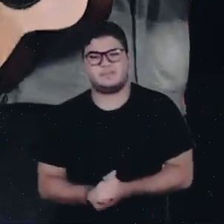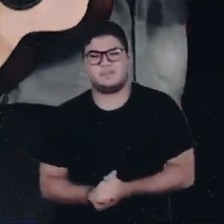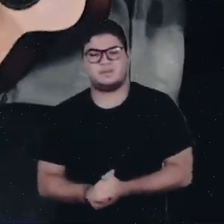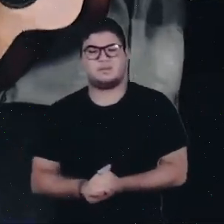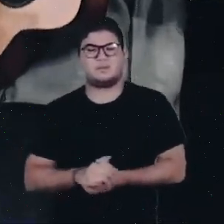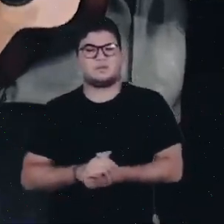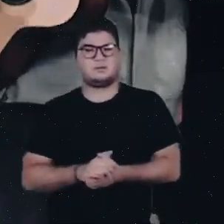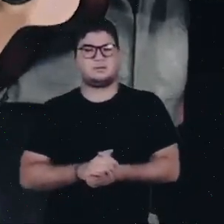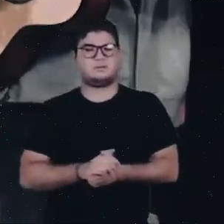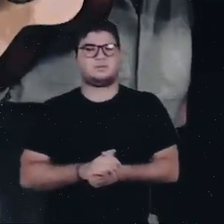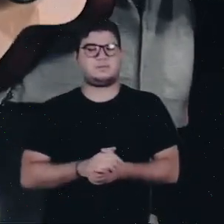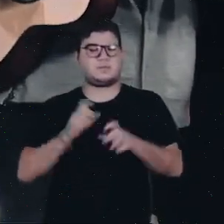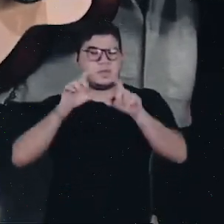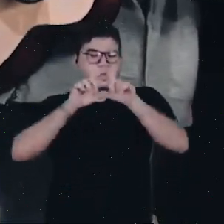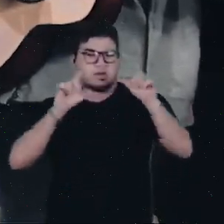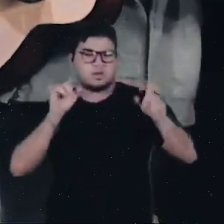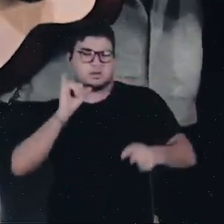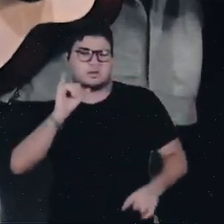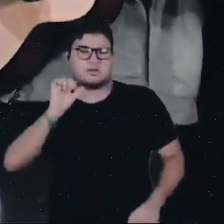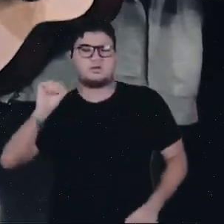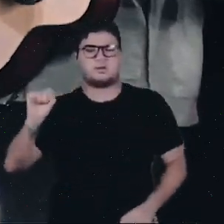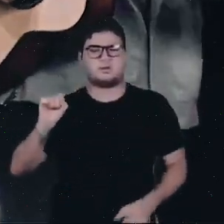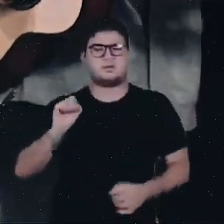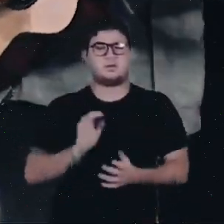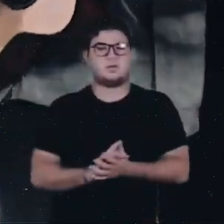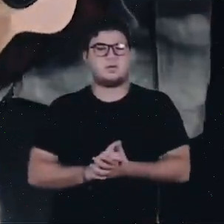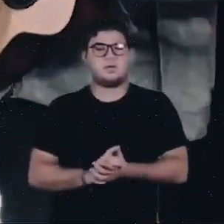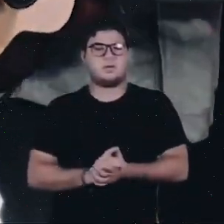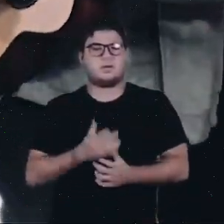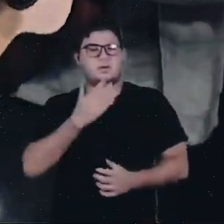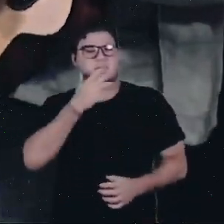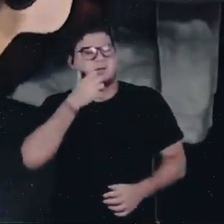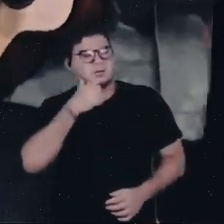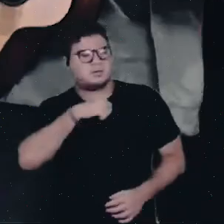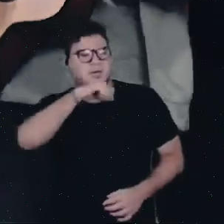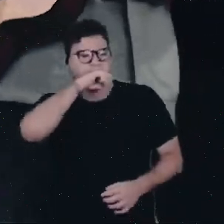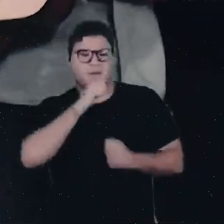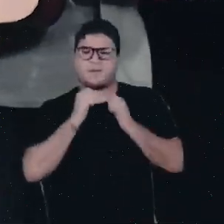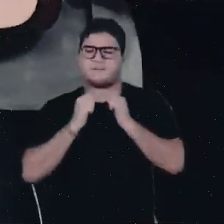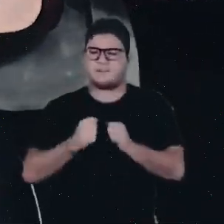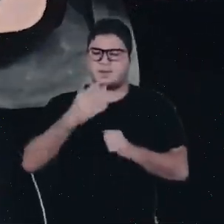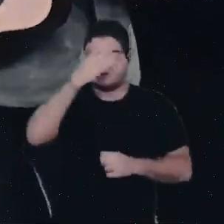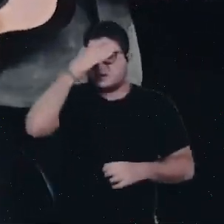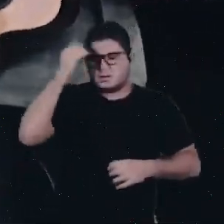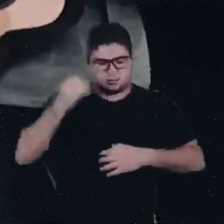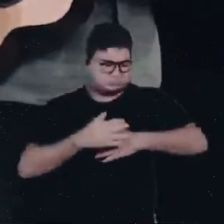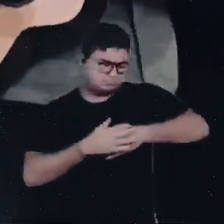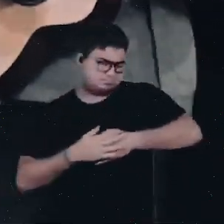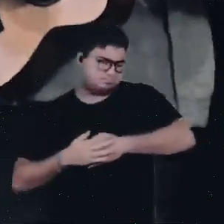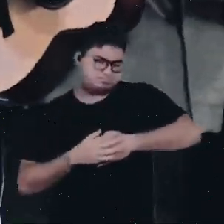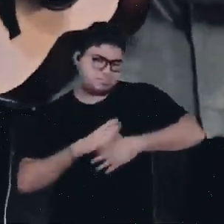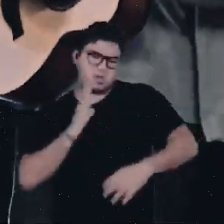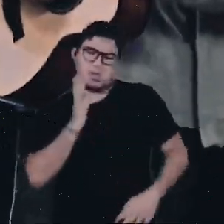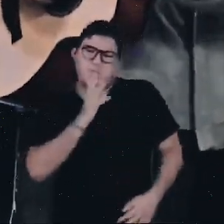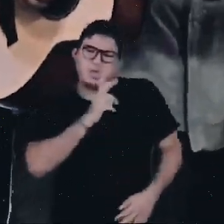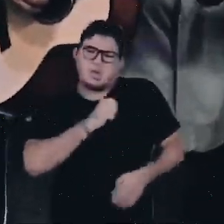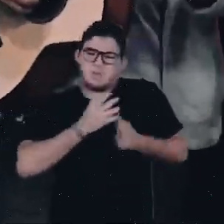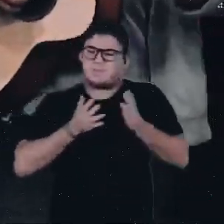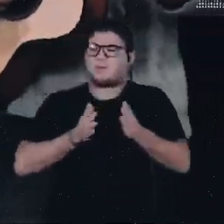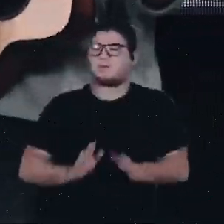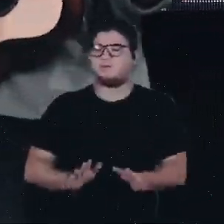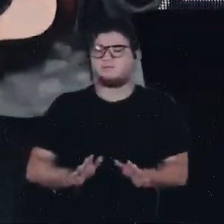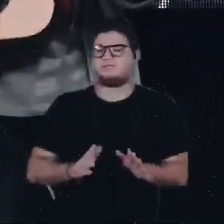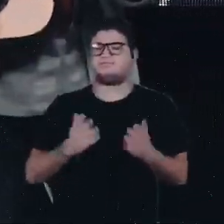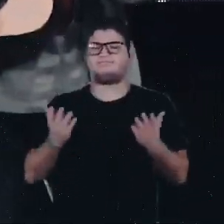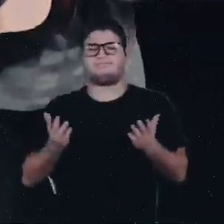Por isso que aquele texto de Isaías 49 que diz: será que uma mãe pode esquecer do seu bebê que ainda mama, não ter compaixão do filho que gerou?